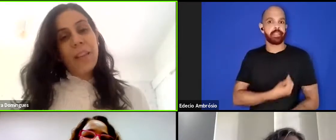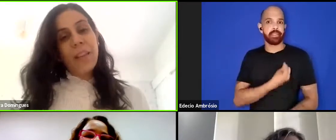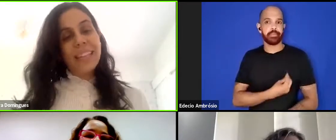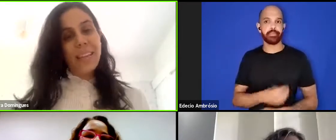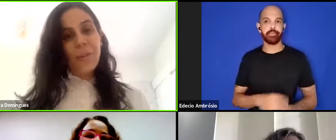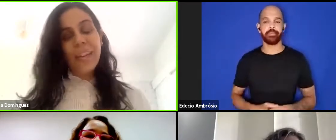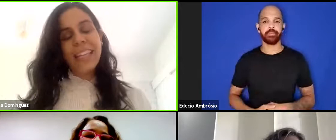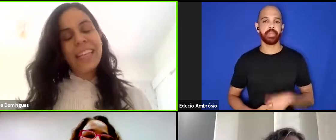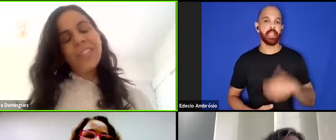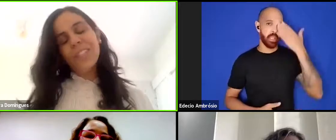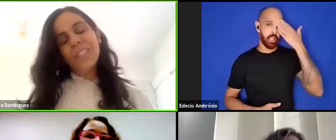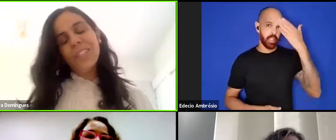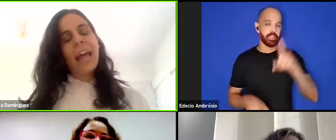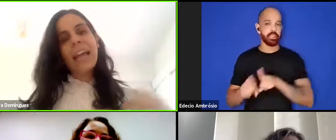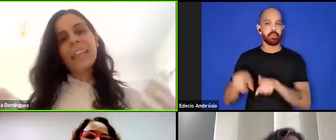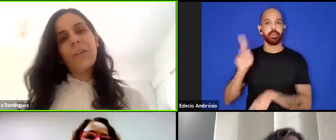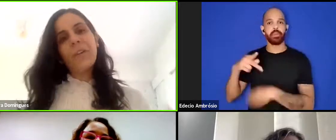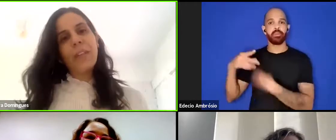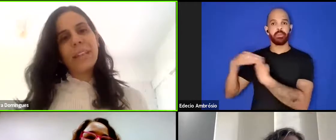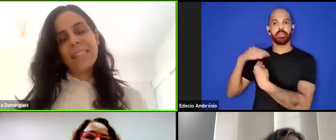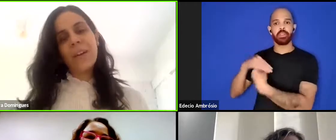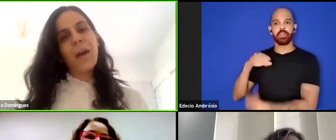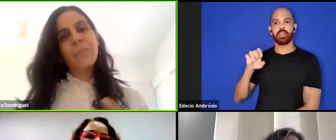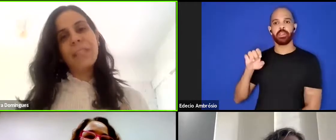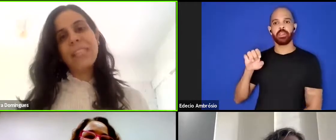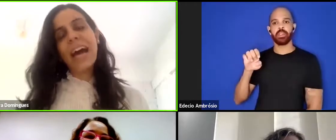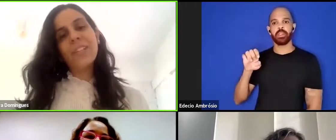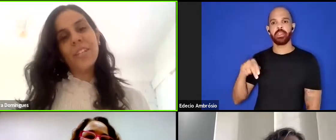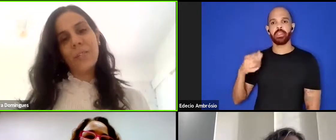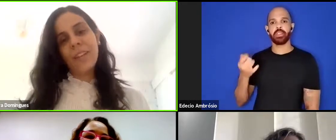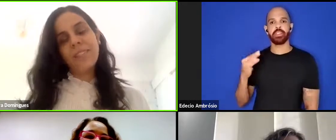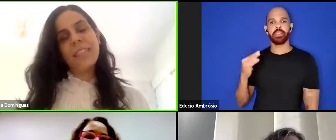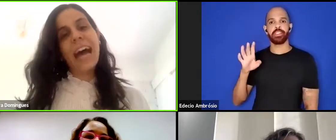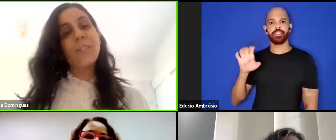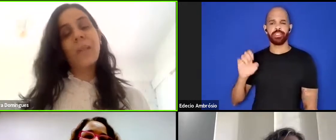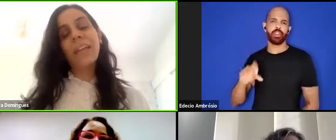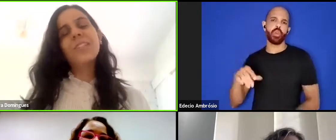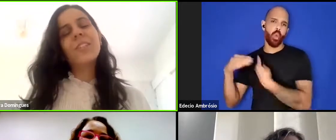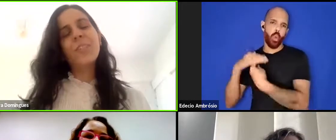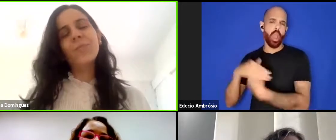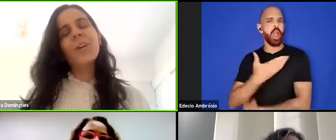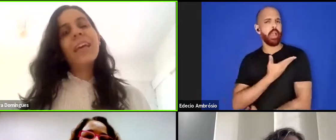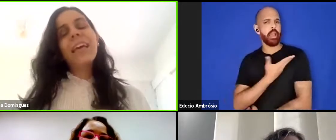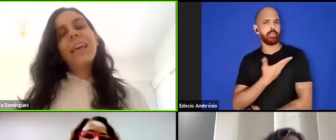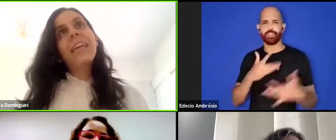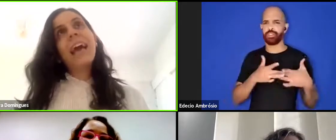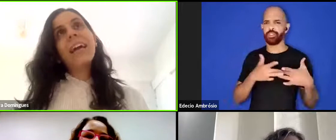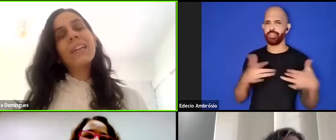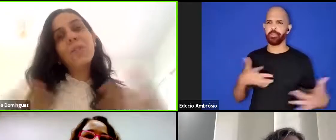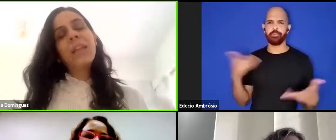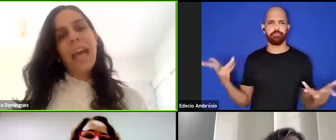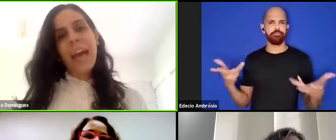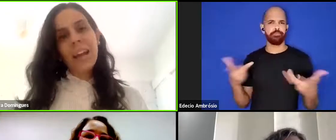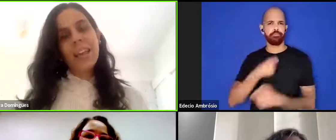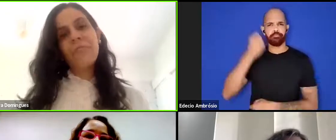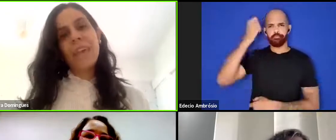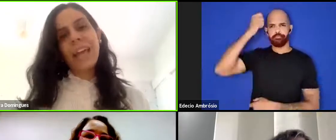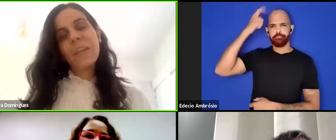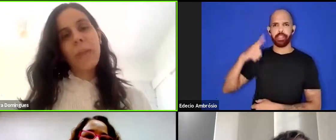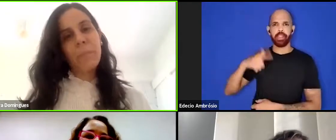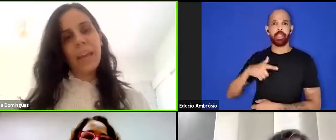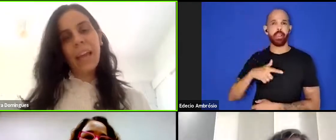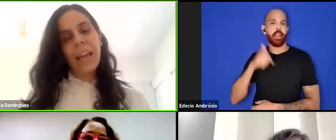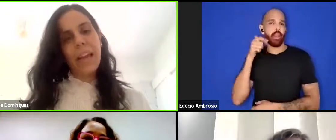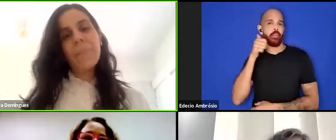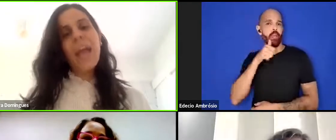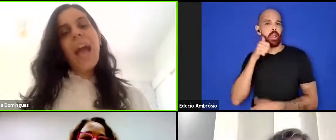Agradeço também a orientadora, Enit, para além da orientação, a amizade, a generosidade, o brilhantismo e a grande mulher e